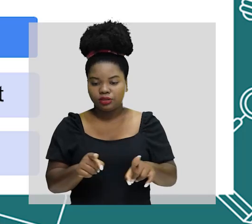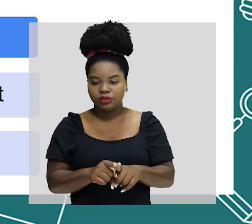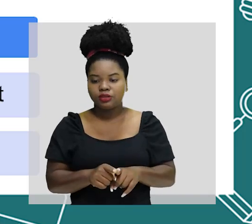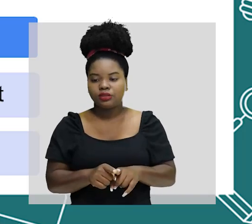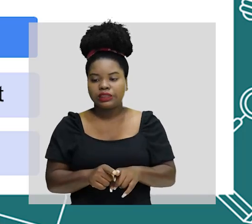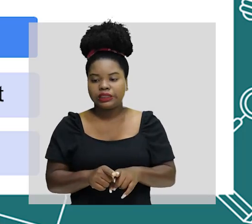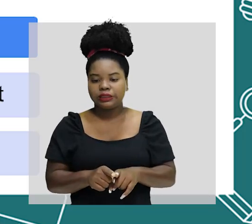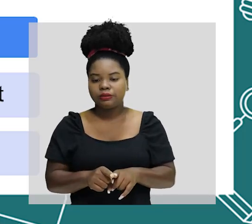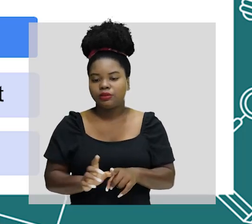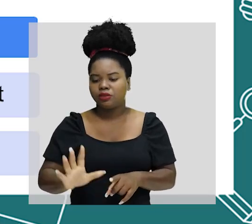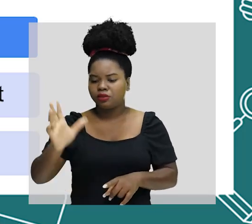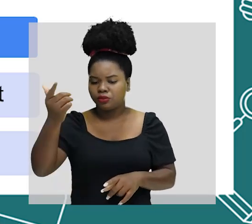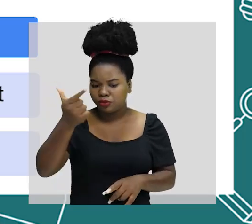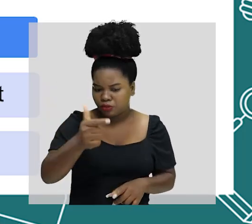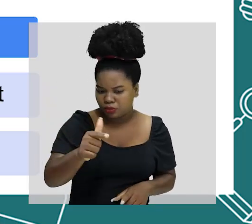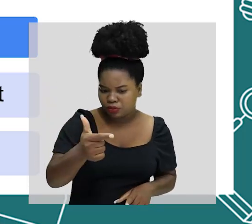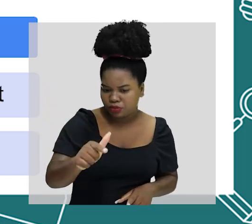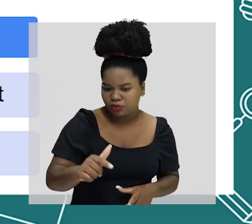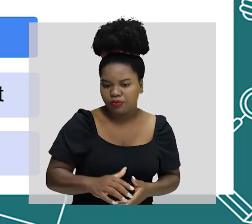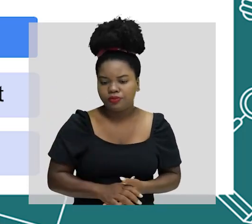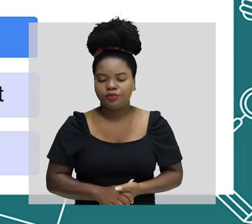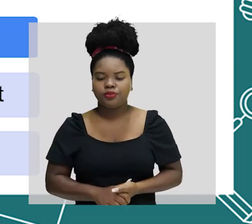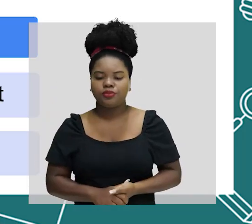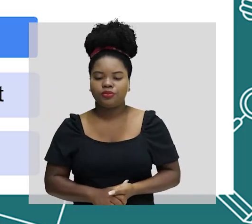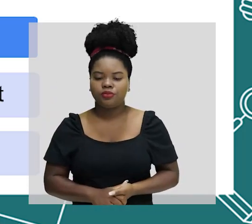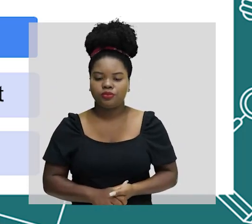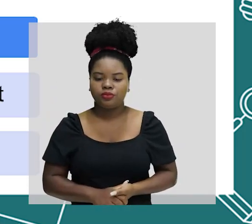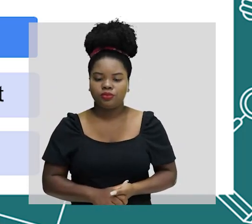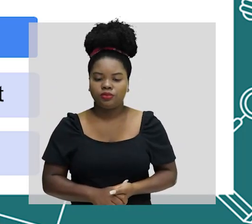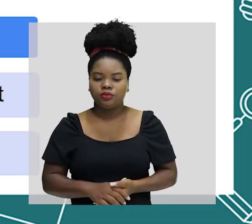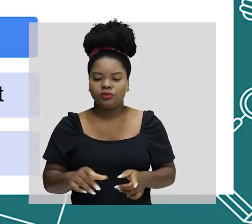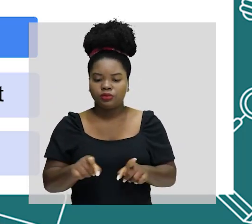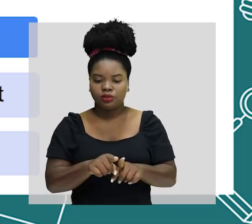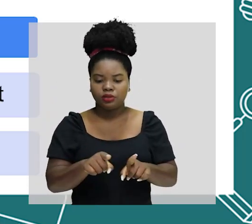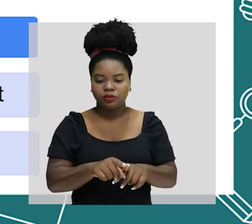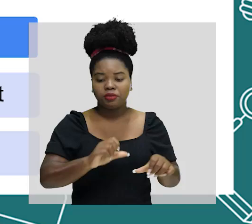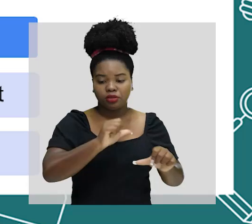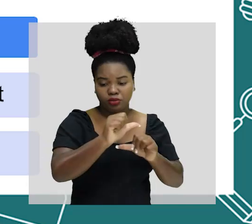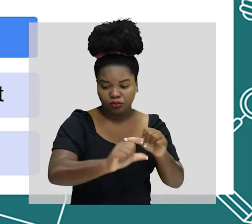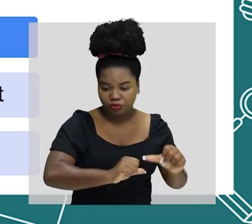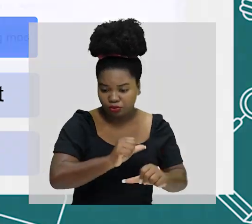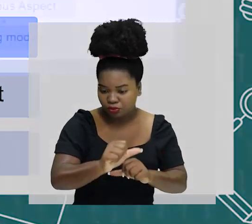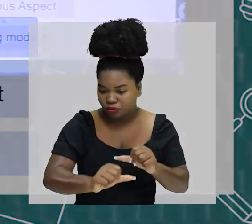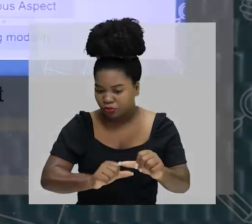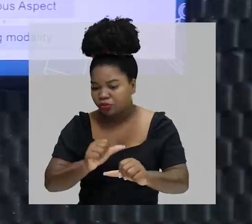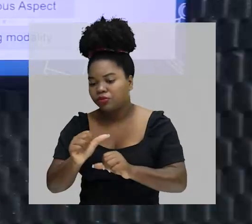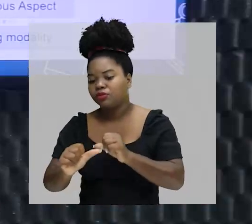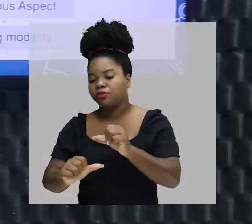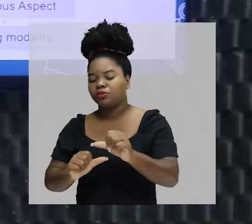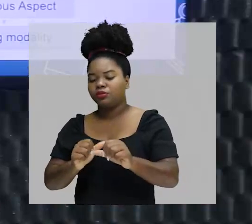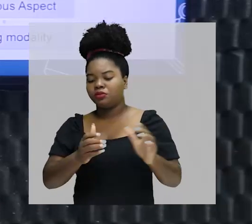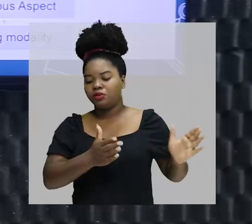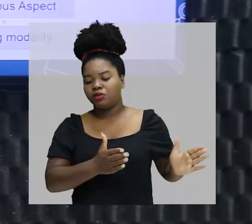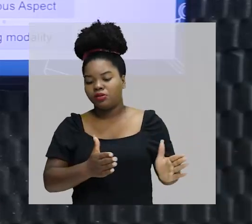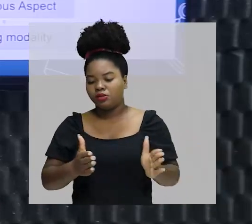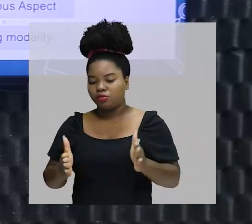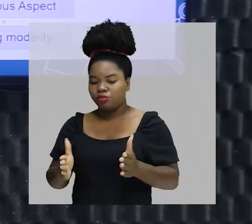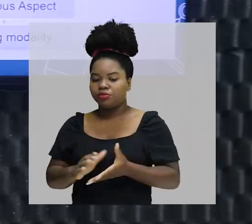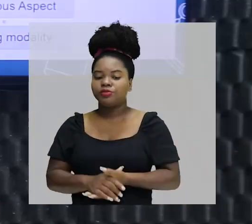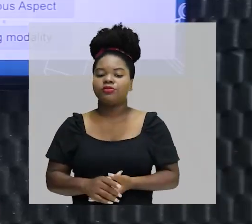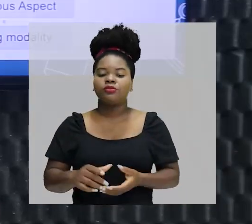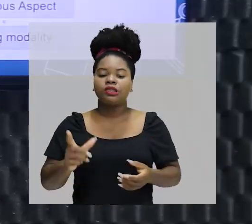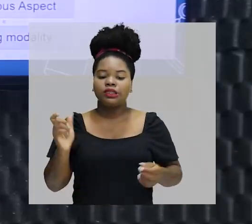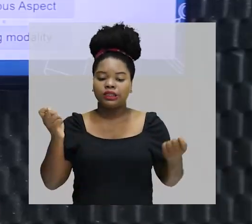ação repetida, ação temporária ou ação em mudança, estado em mudança ou progresso, nós